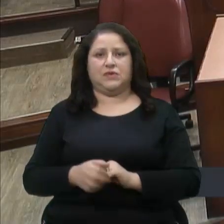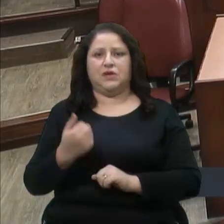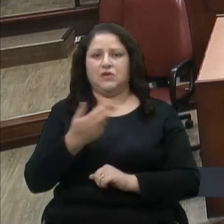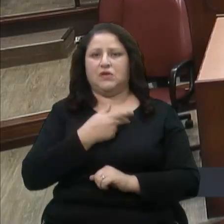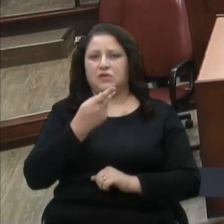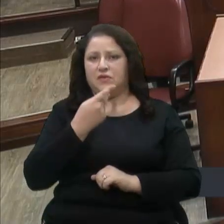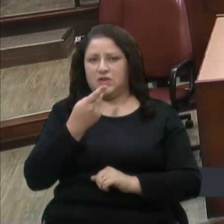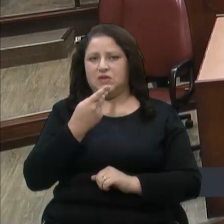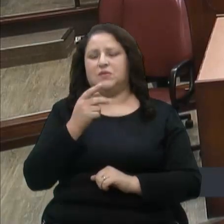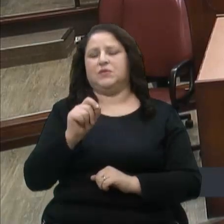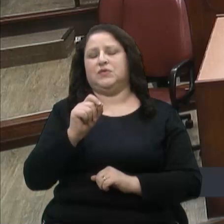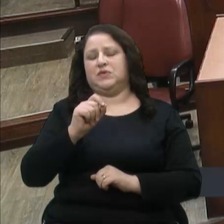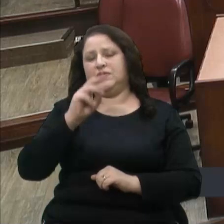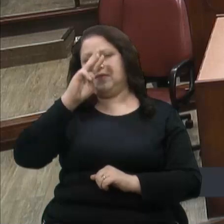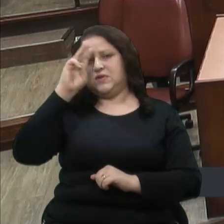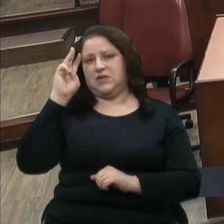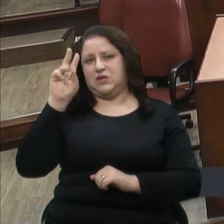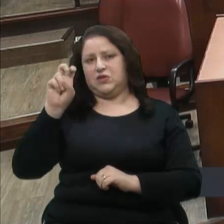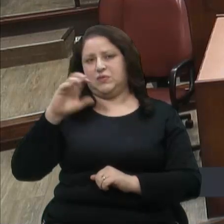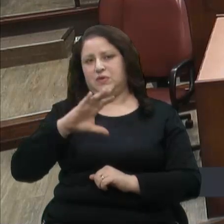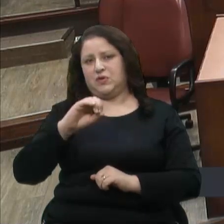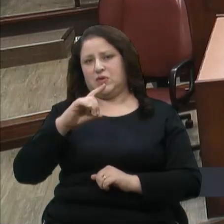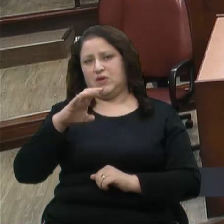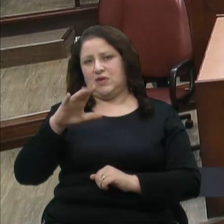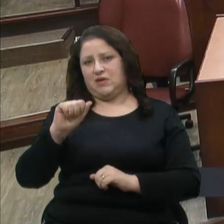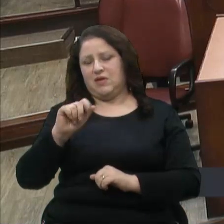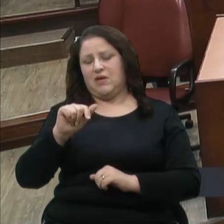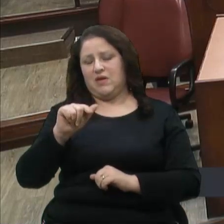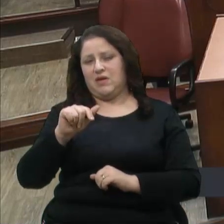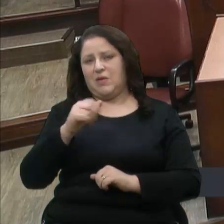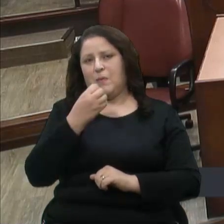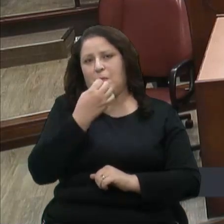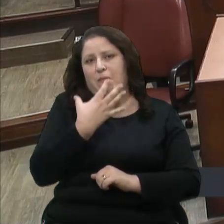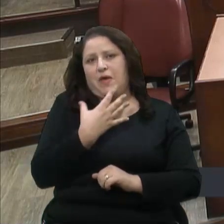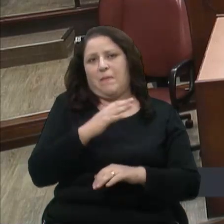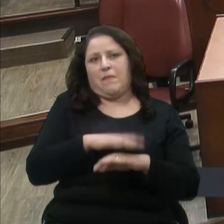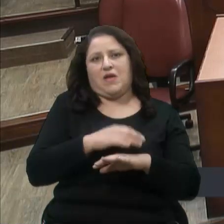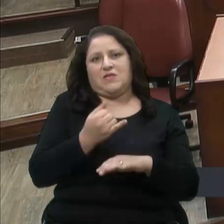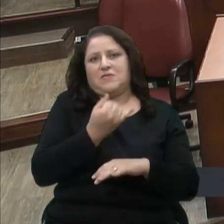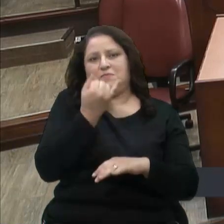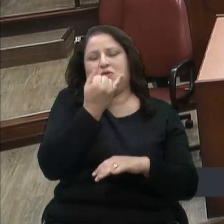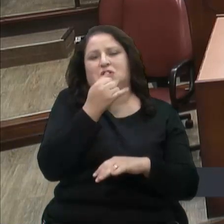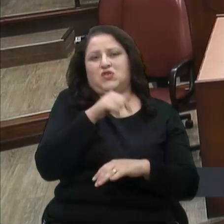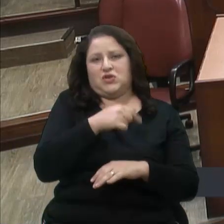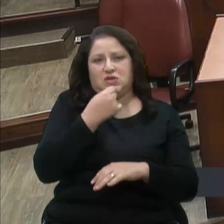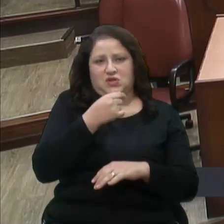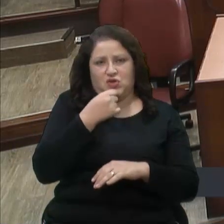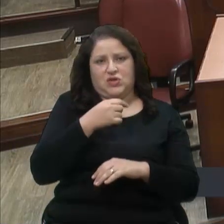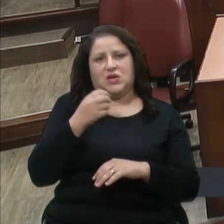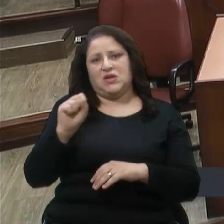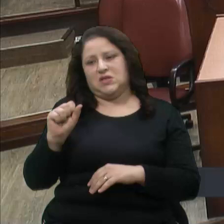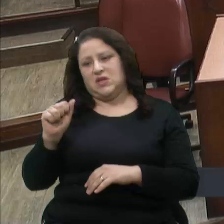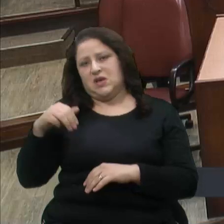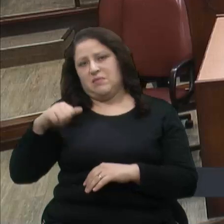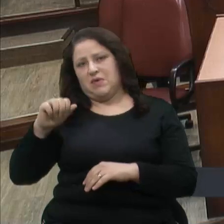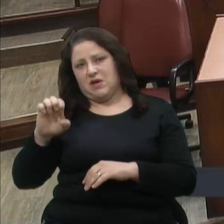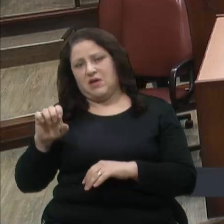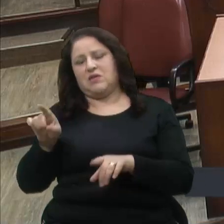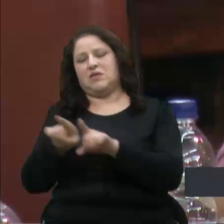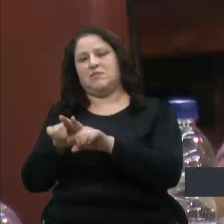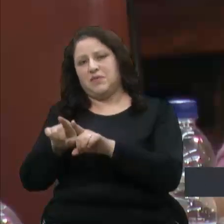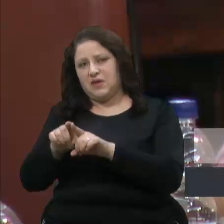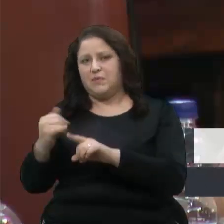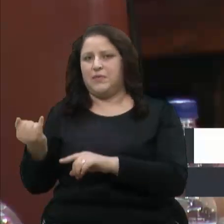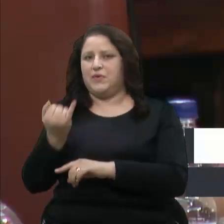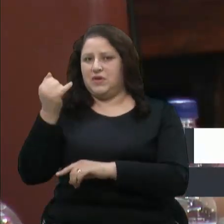da Codeca, a gente fala de um dos bens mais preciosos que a gente tem em Caxias. Quando fala em SAMAI, é outro bem precioso